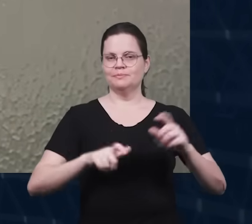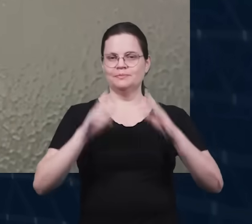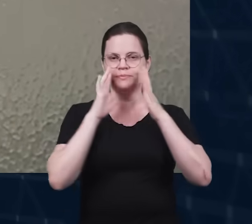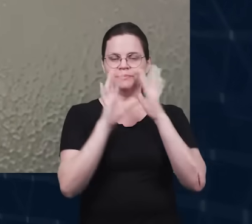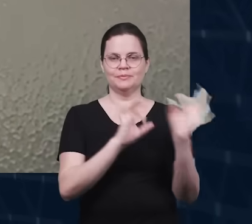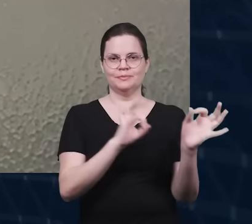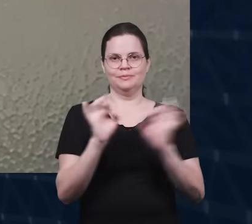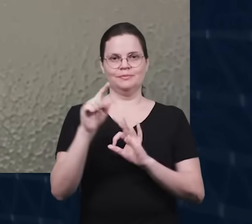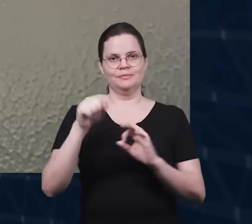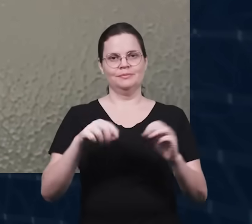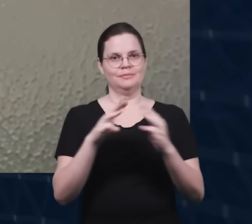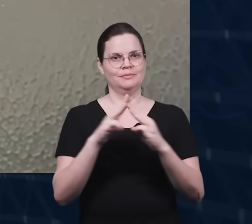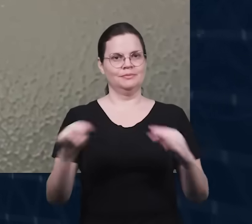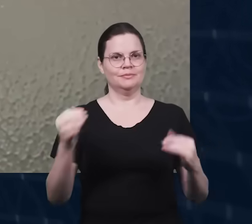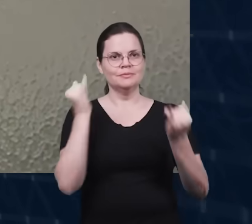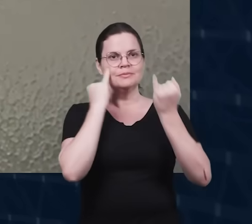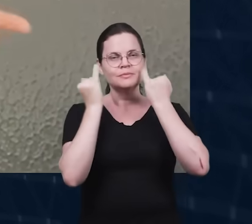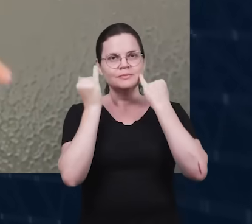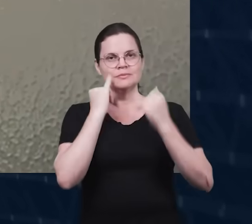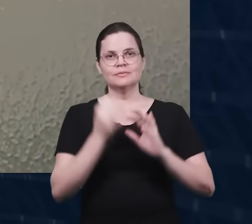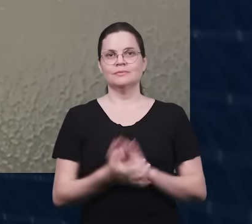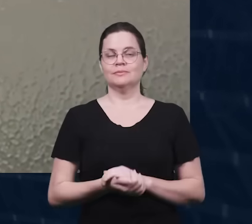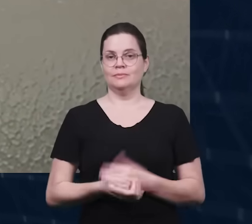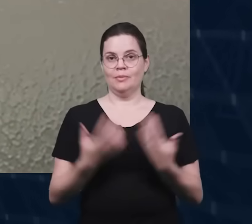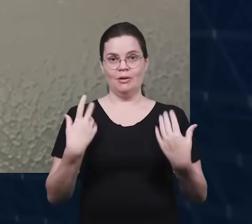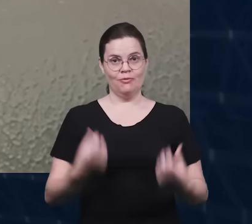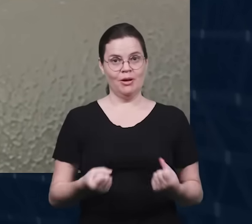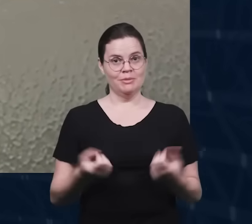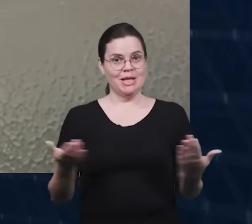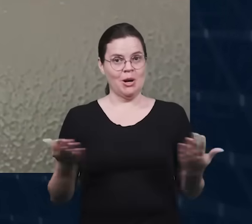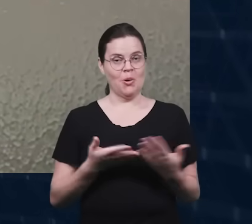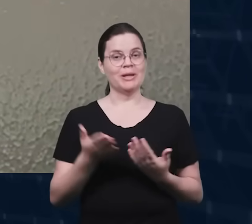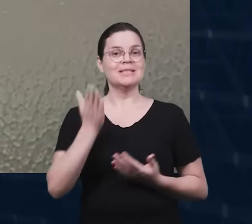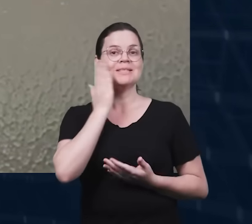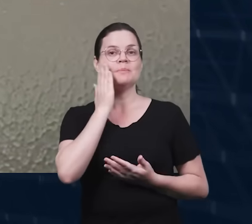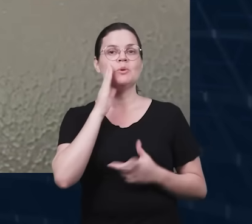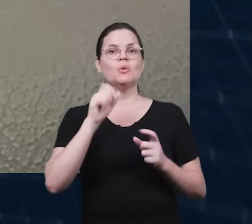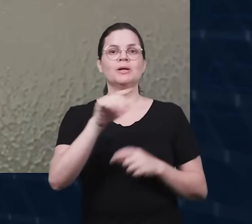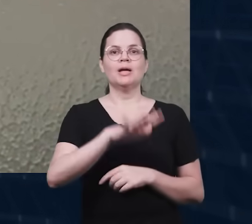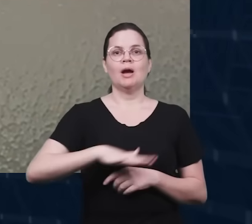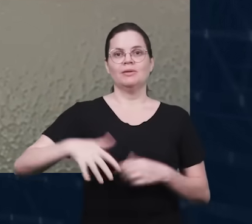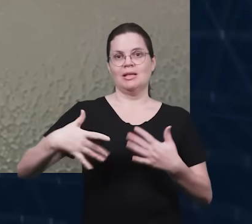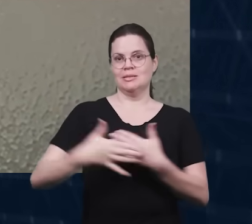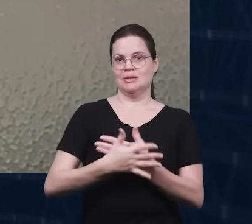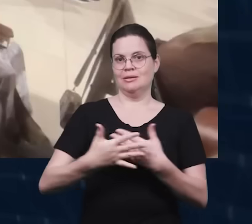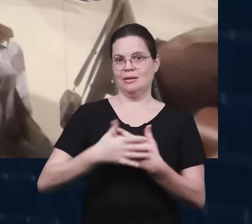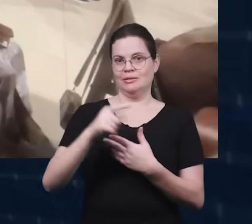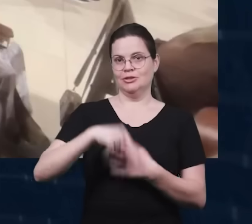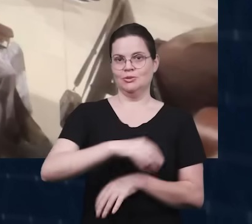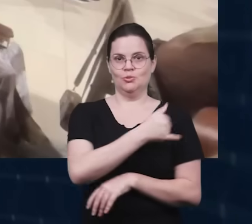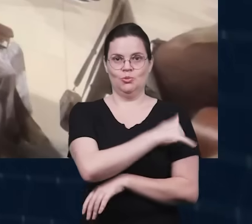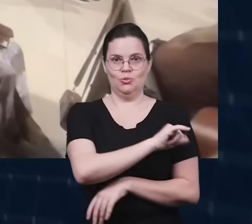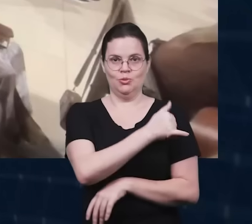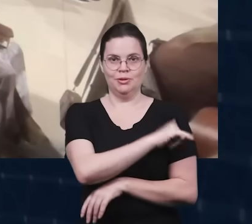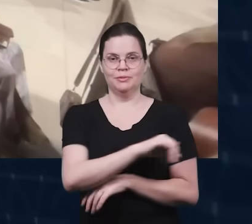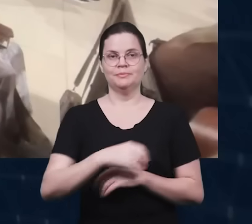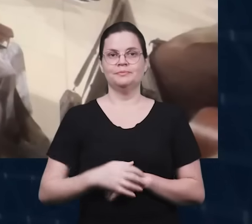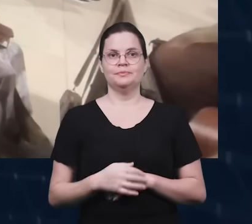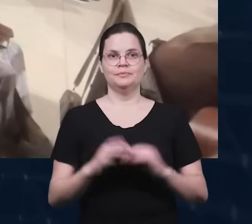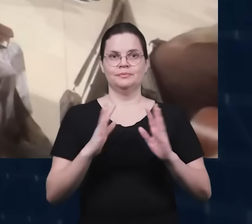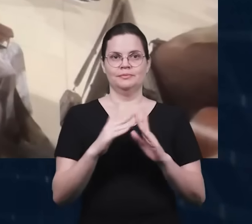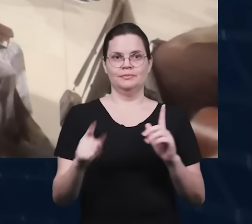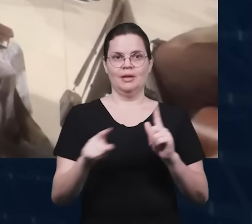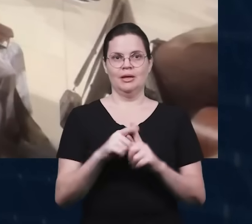que nos acompanham aqui no Mana News. Vamos às informações aqui da região metropolitana. Aconteceu na igreja de